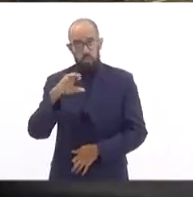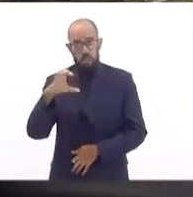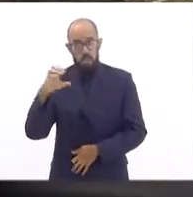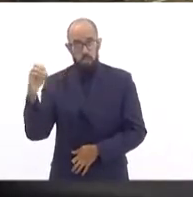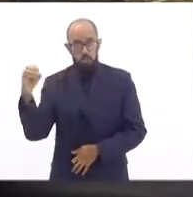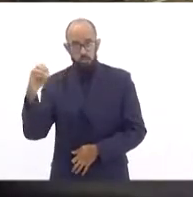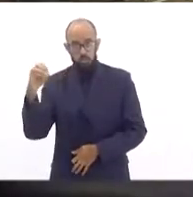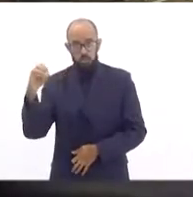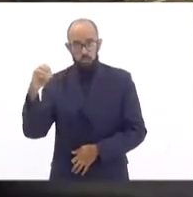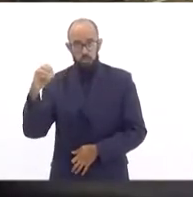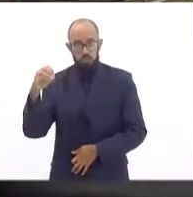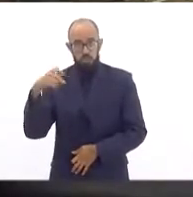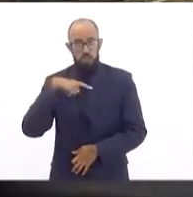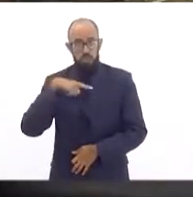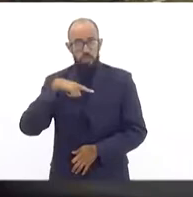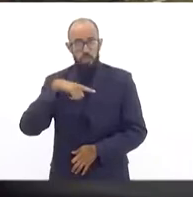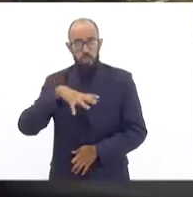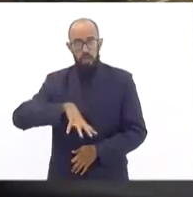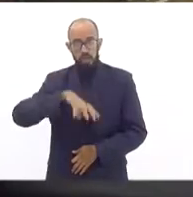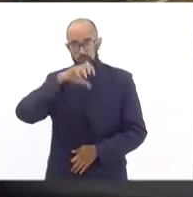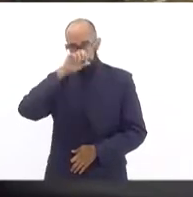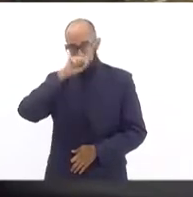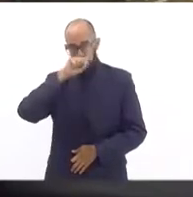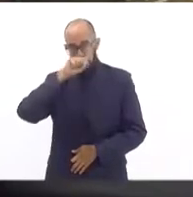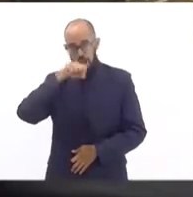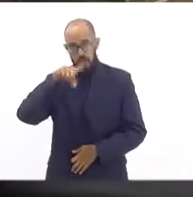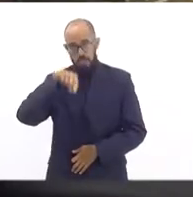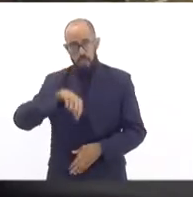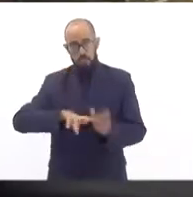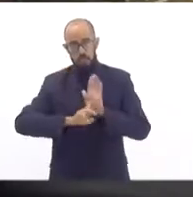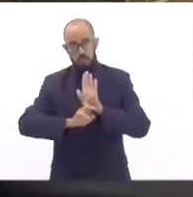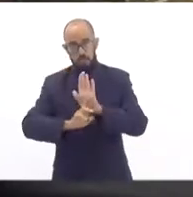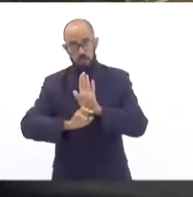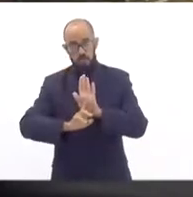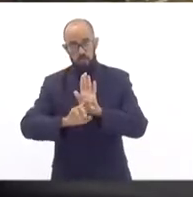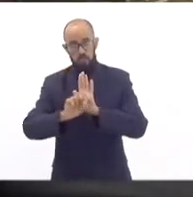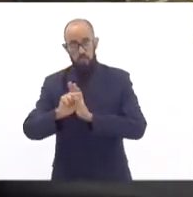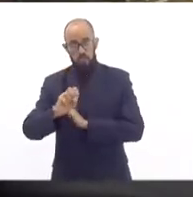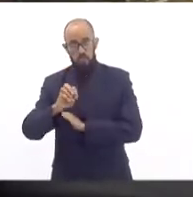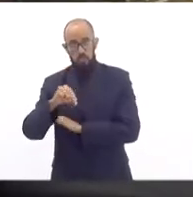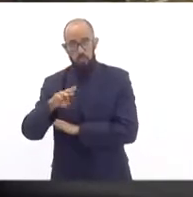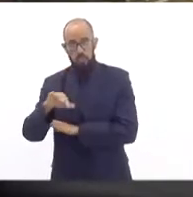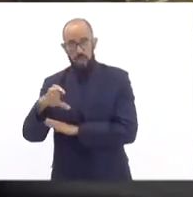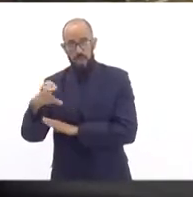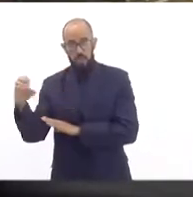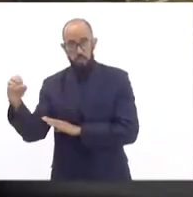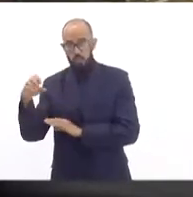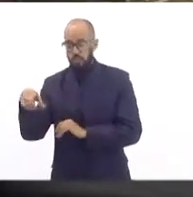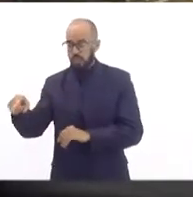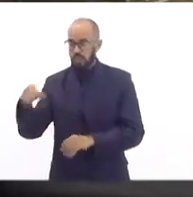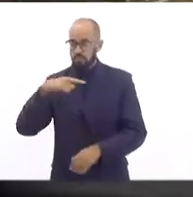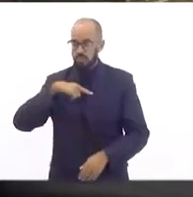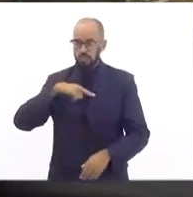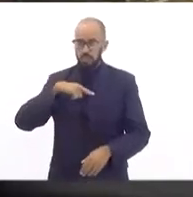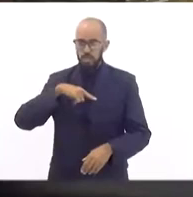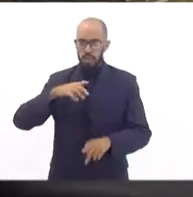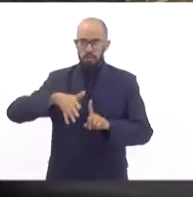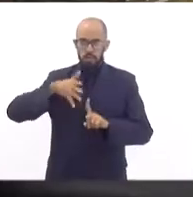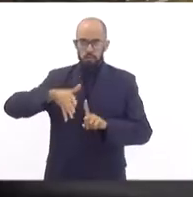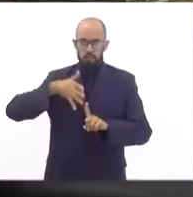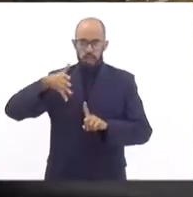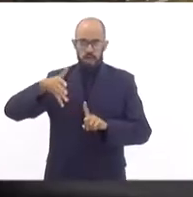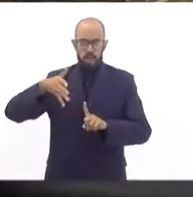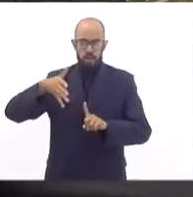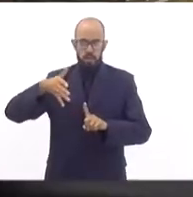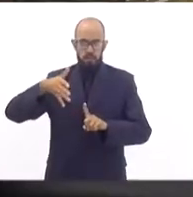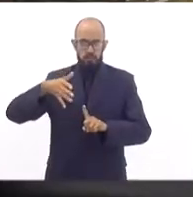estamos respirando tudo que representa o 8 de março, e a gente vê na fala precisa, cuidadosa, quero te